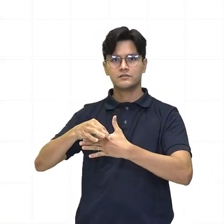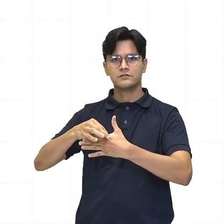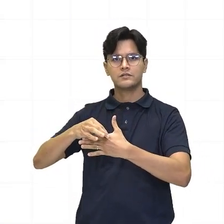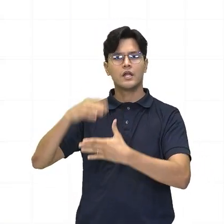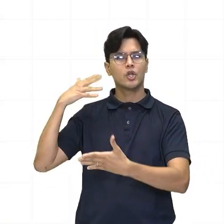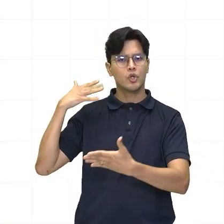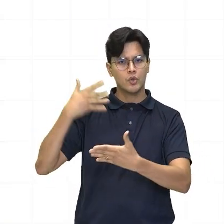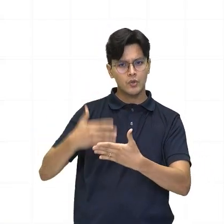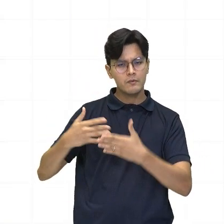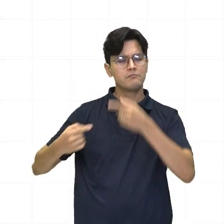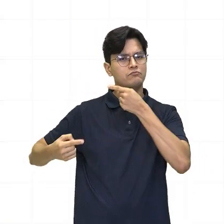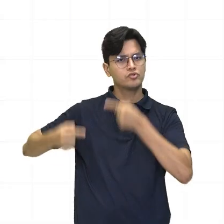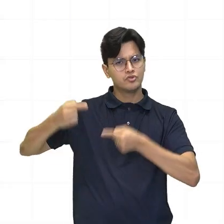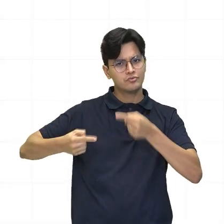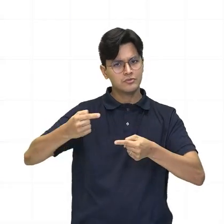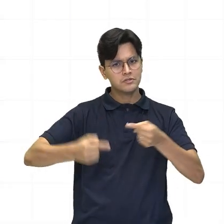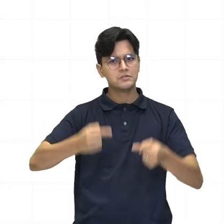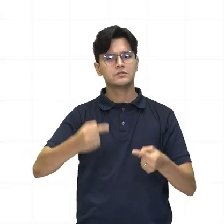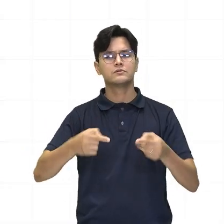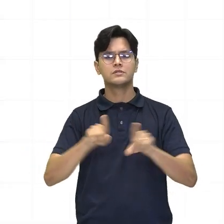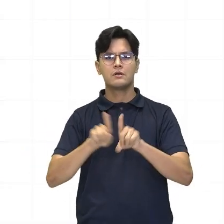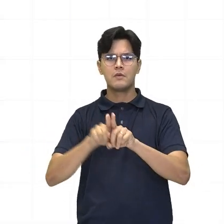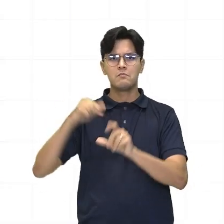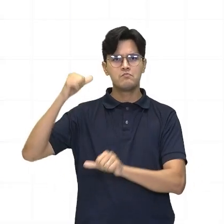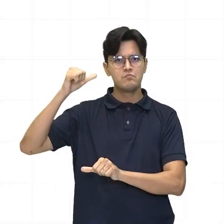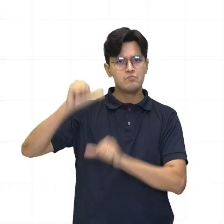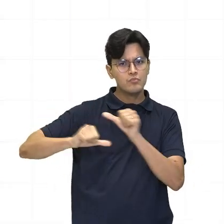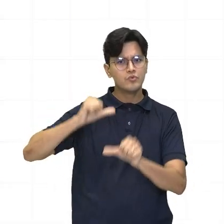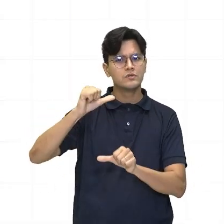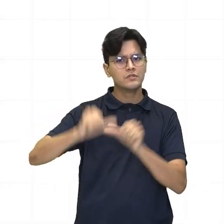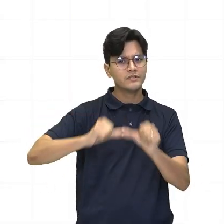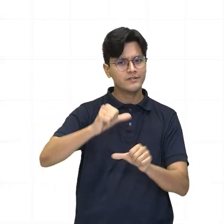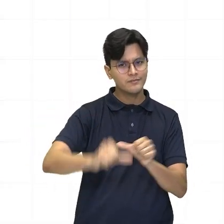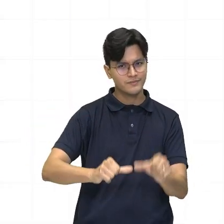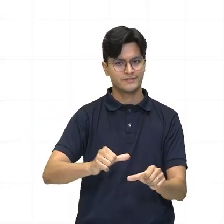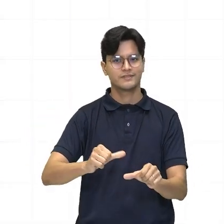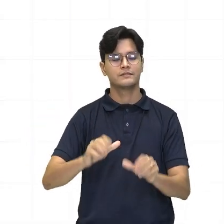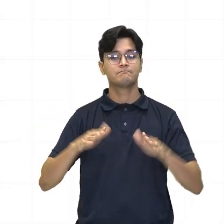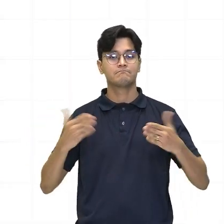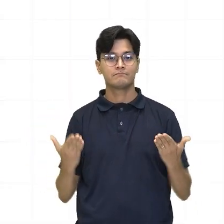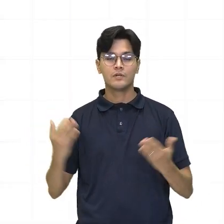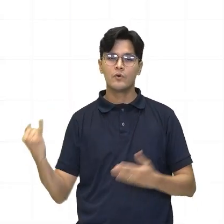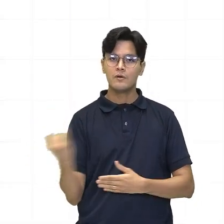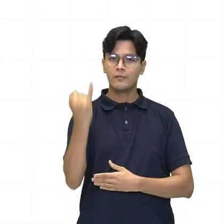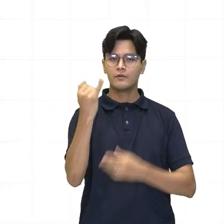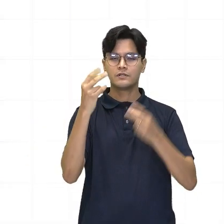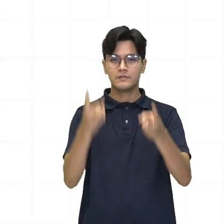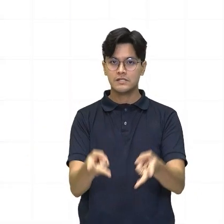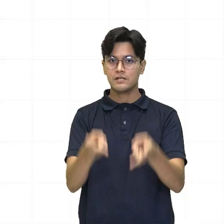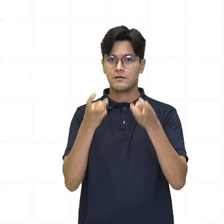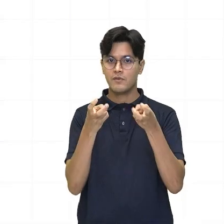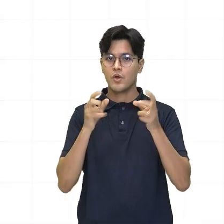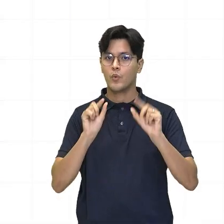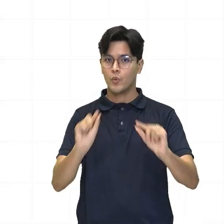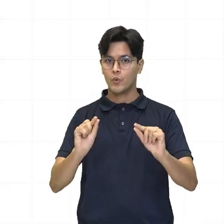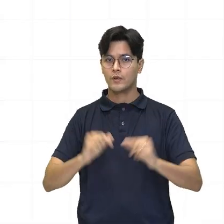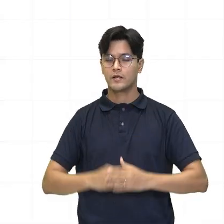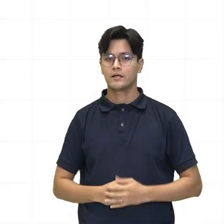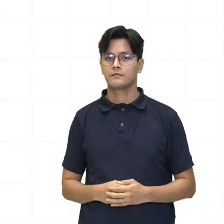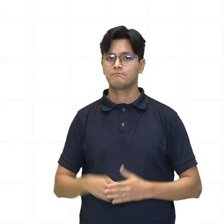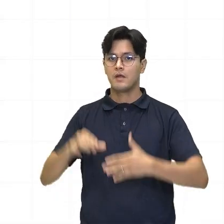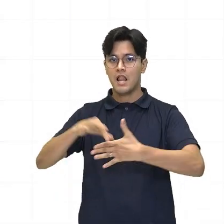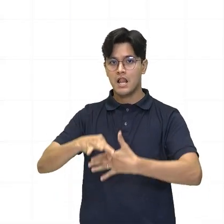muita frequência. Então é importante a gente perceber que essa questão de liderança,